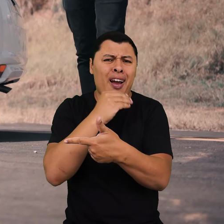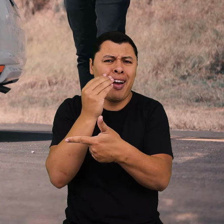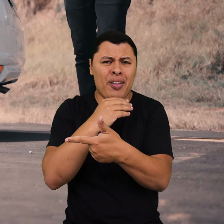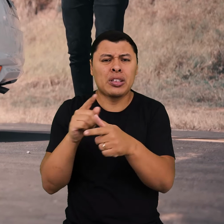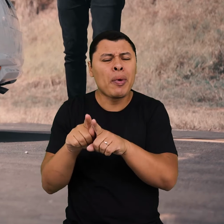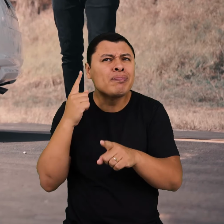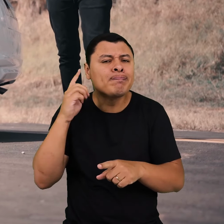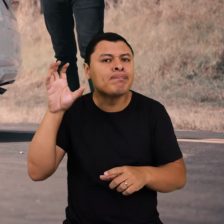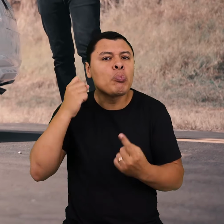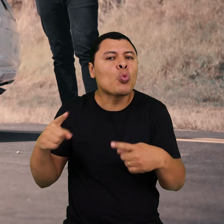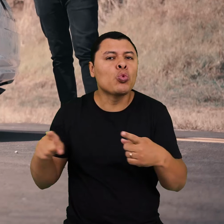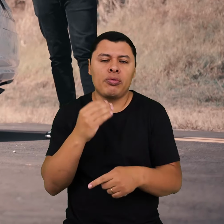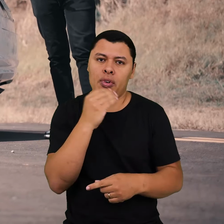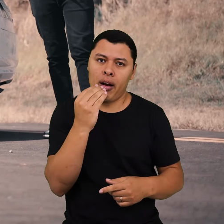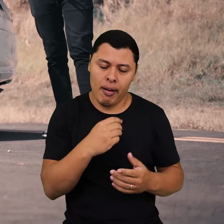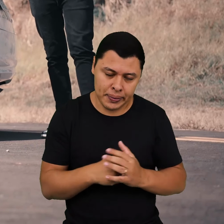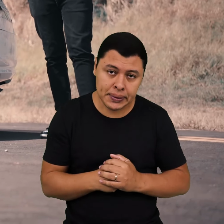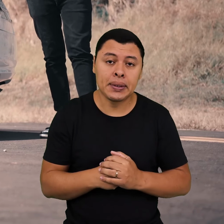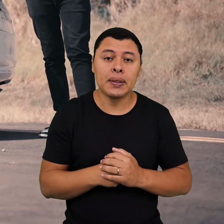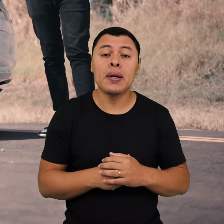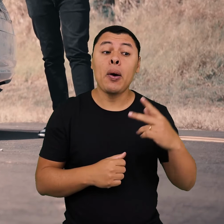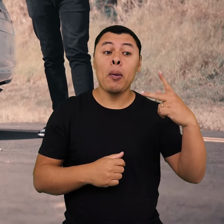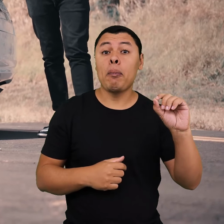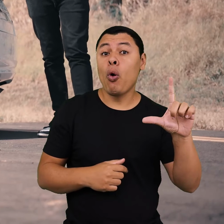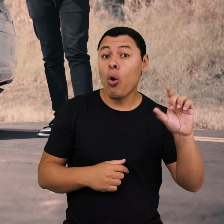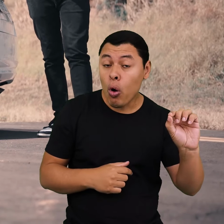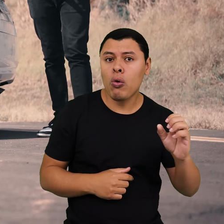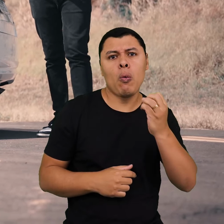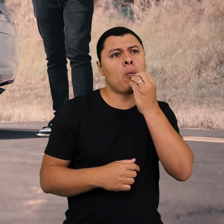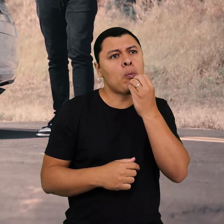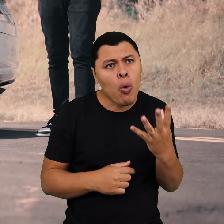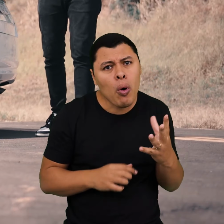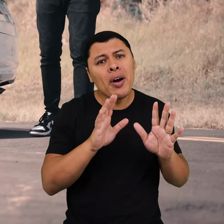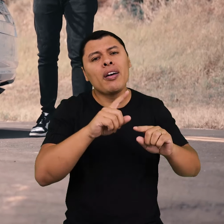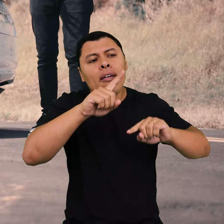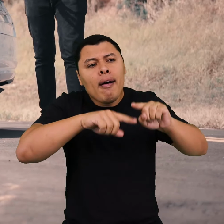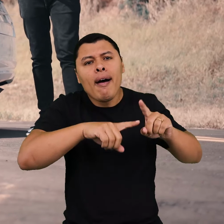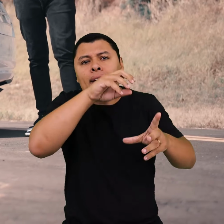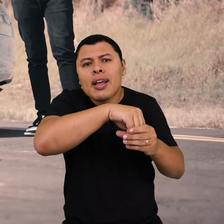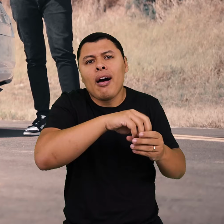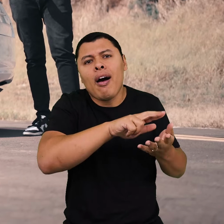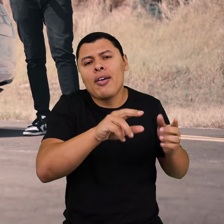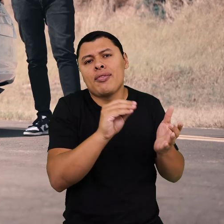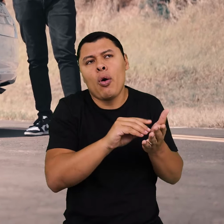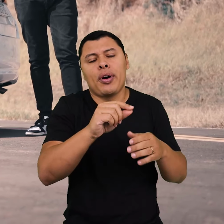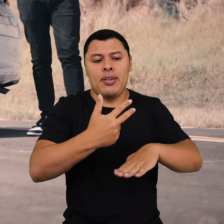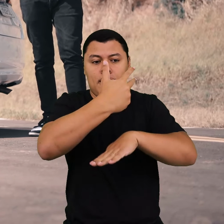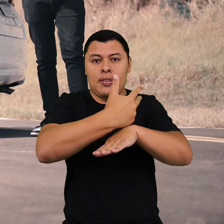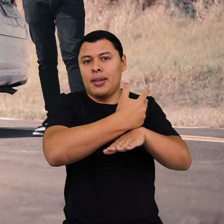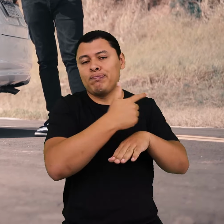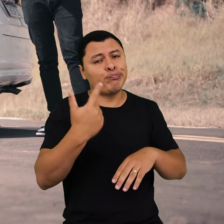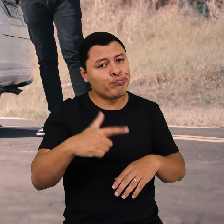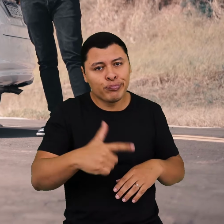também é um pouquinho ruim, né? E o Polo é um carro também que tem umas deficiências de equipamento, né? Então não tem câmera de ré, só tem sensor